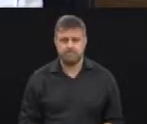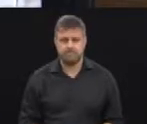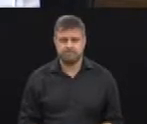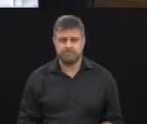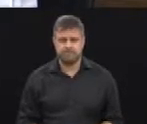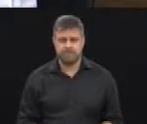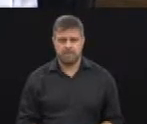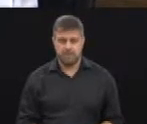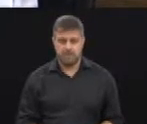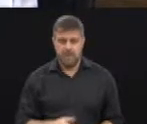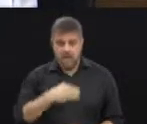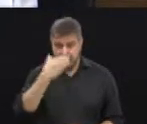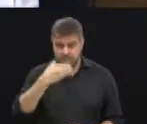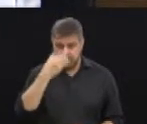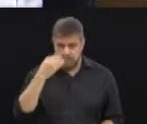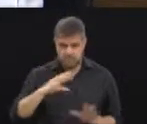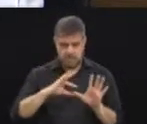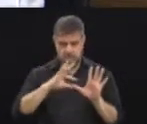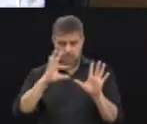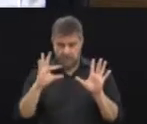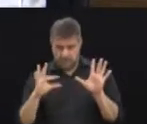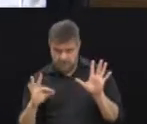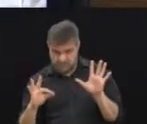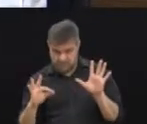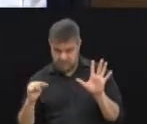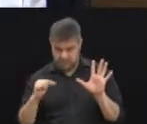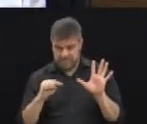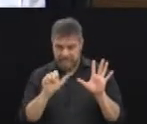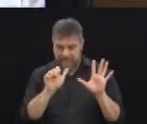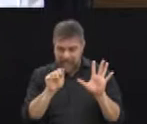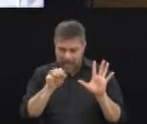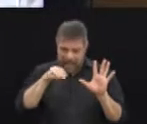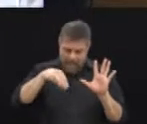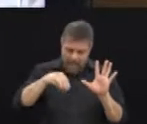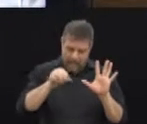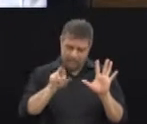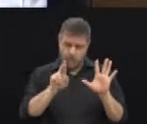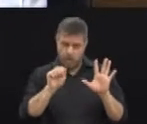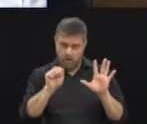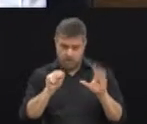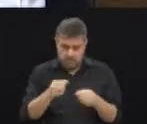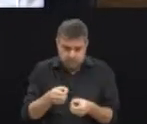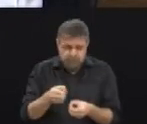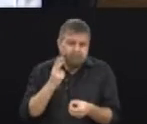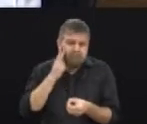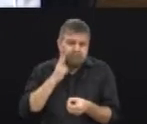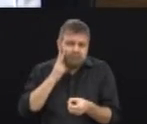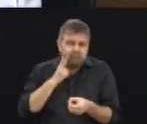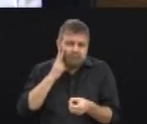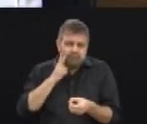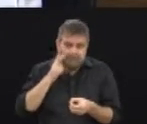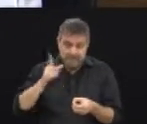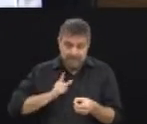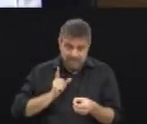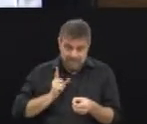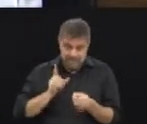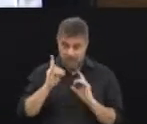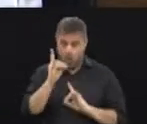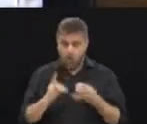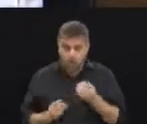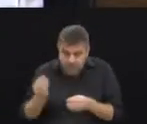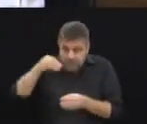vamos dizer, da amora é a folha da amora. E eles têm algum componente estrogênico